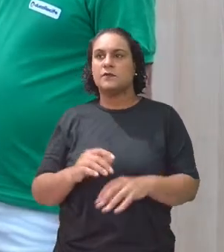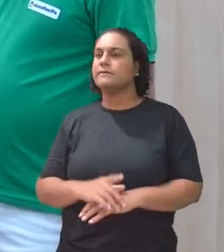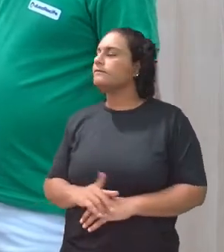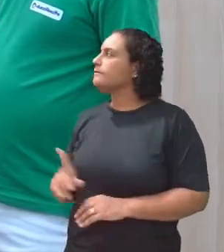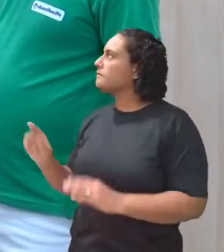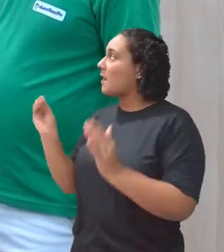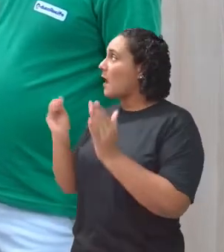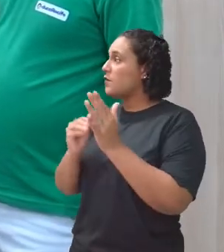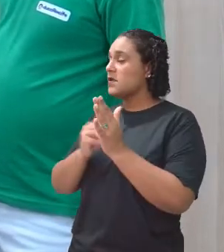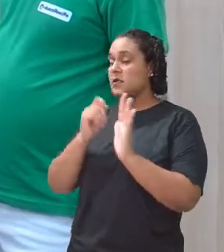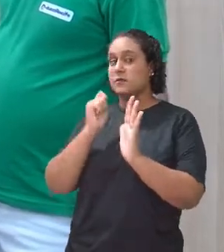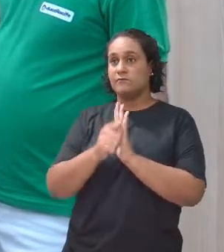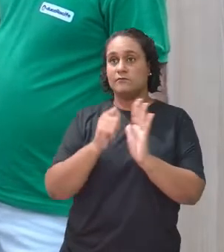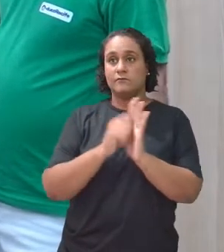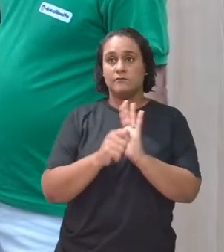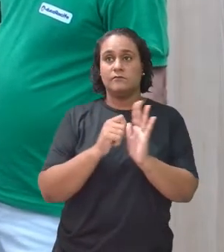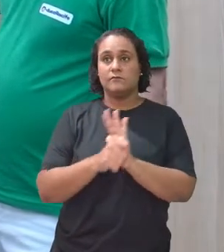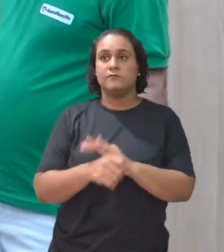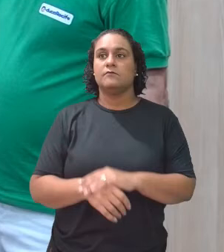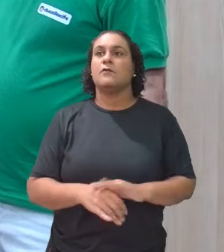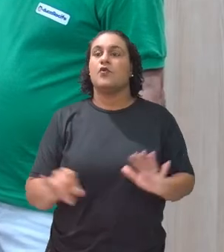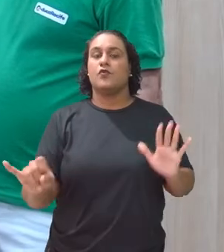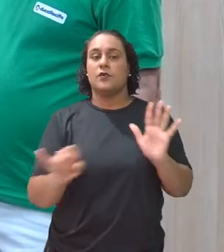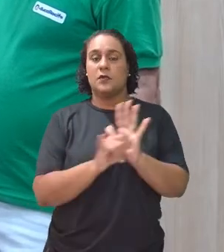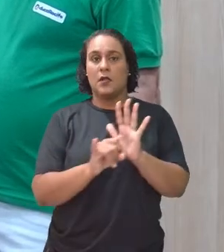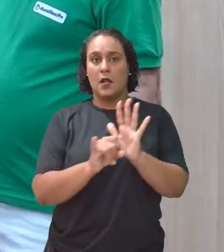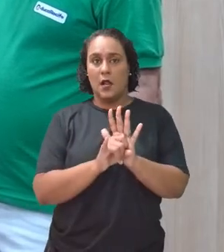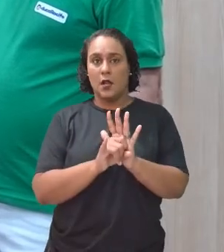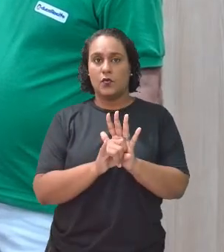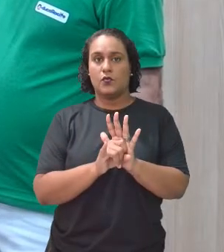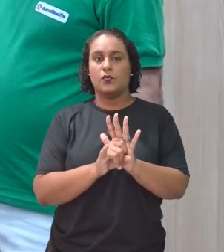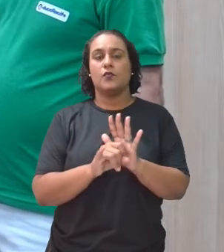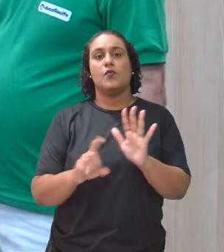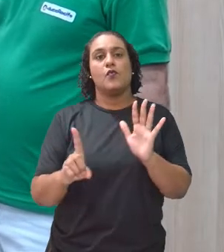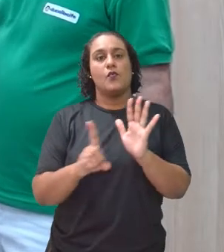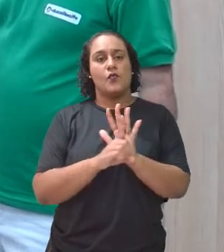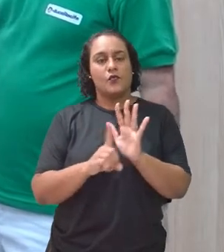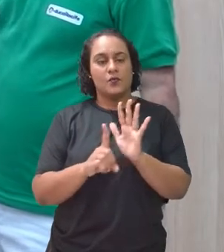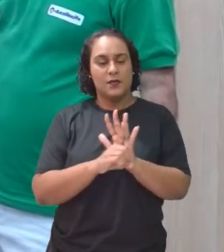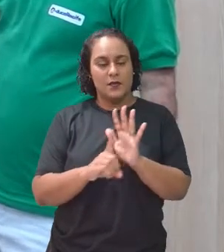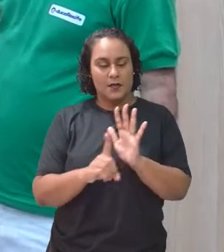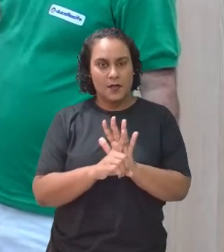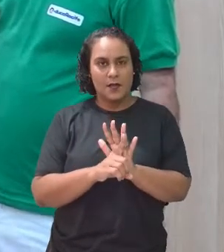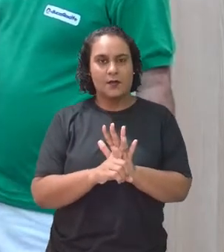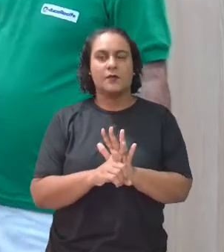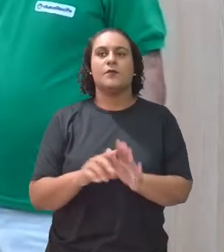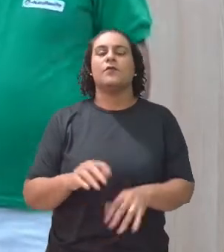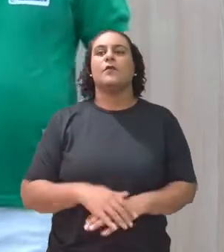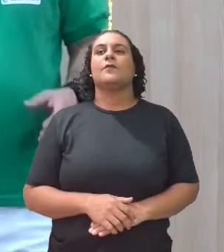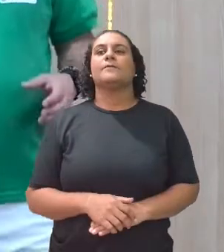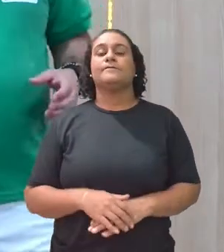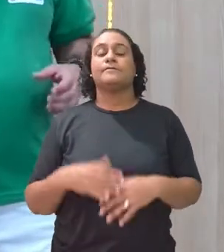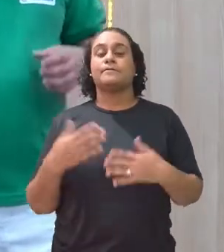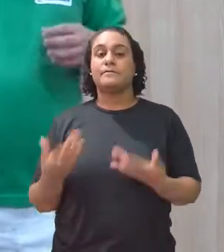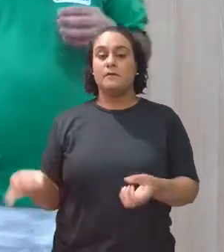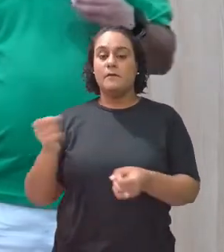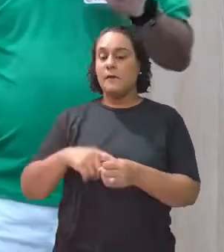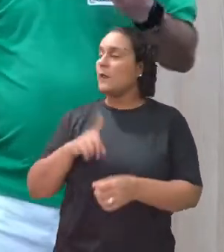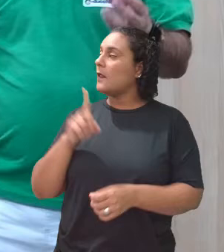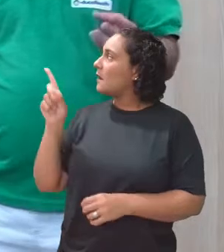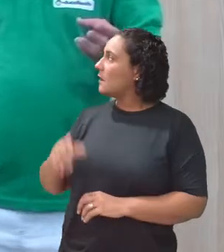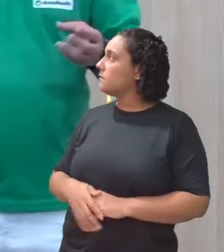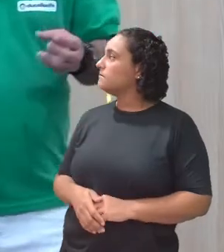a ausência da escrita e o direito aqui, ó, consuetudinário, mas vamos voltar para cá. Então, eles